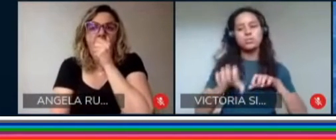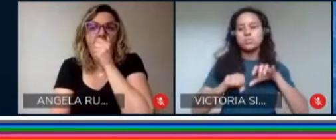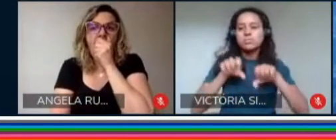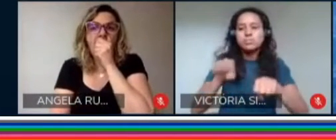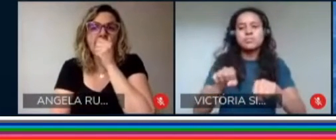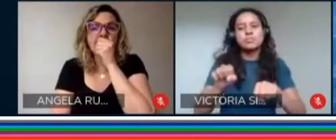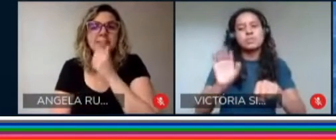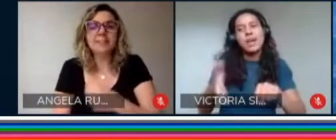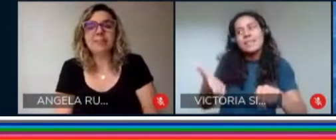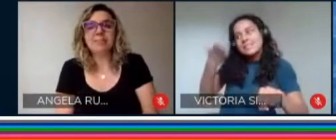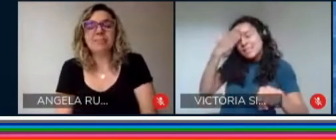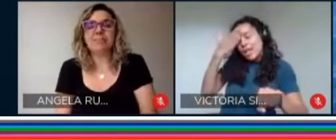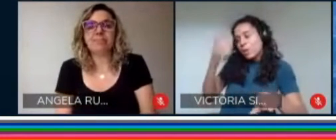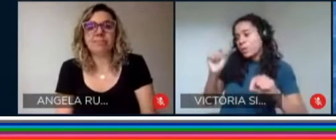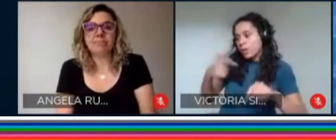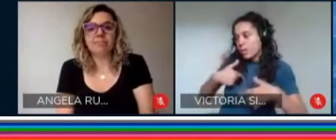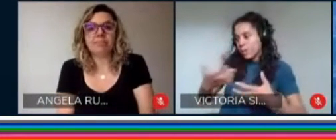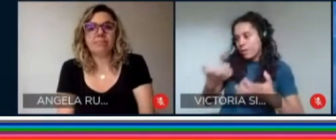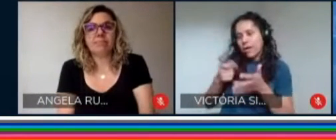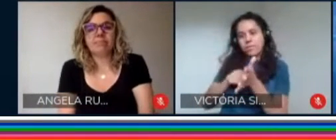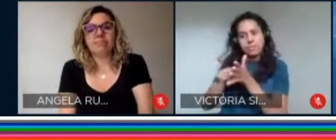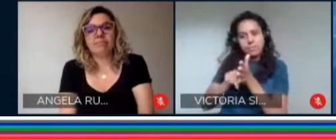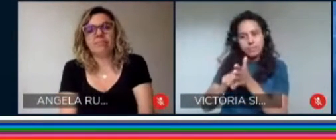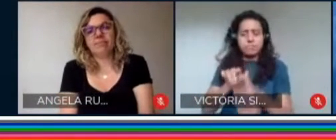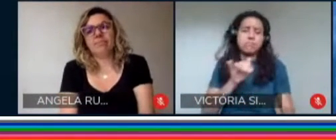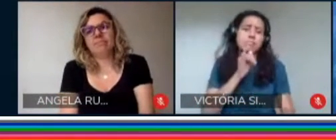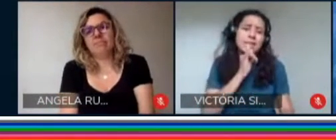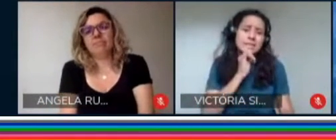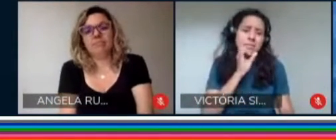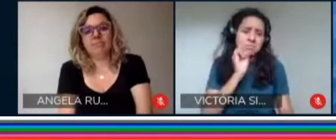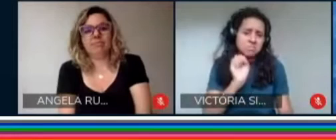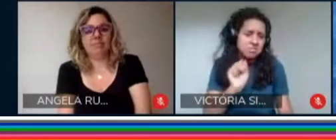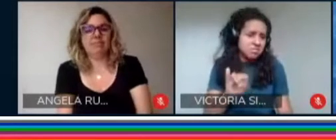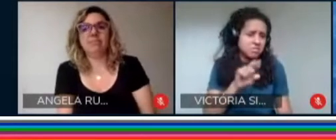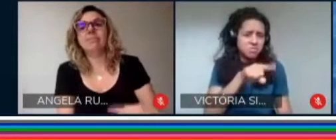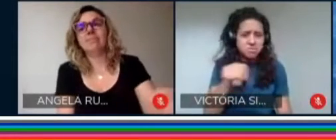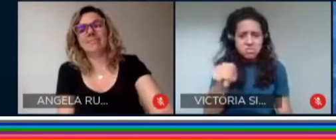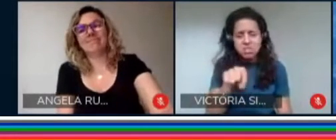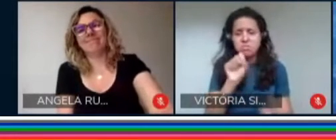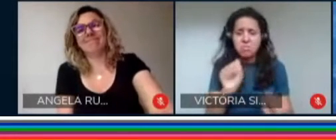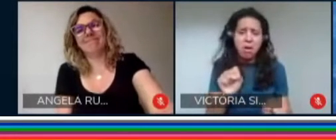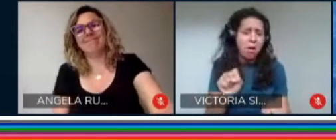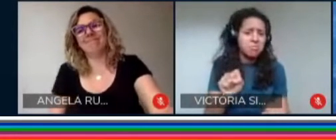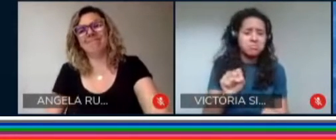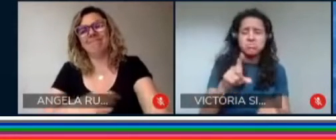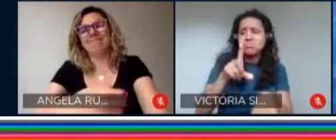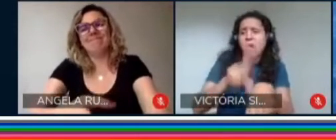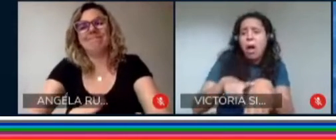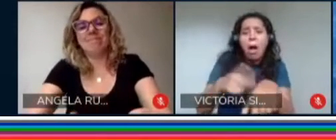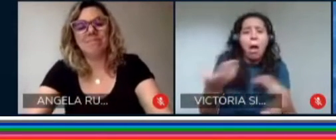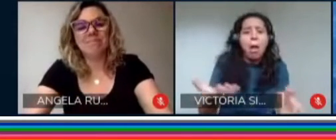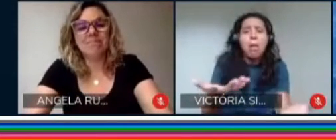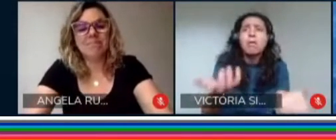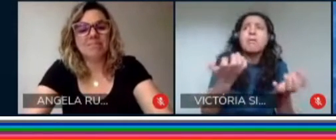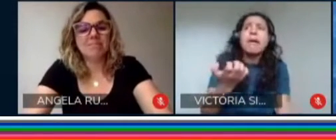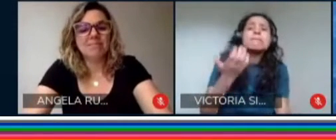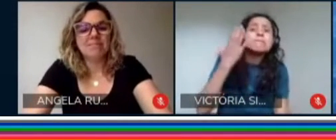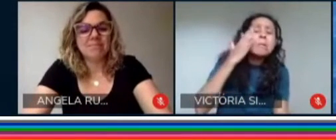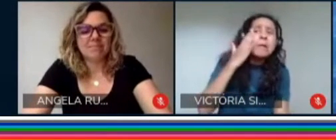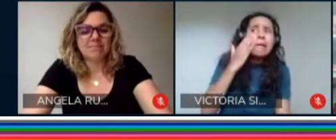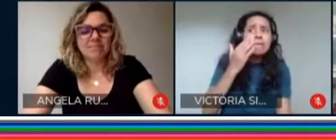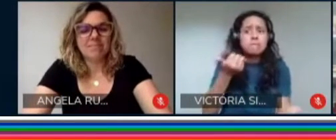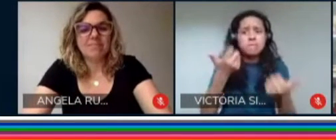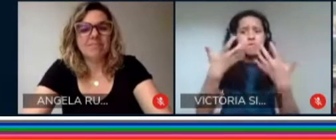quer. Nas primeiras buscas, o interessante é fazer buscas ao léu e ver o que vai obtendo para fazer essa costura, né?